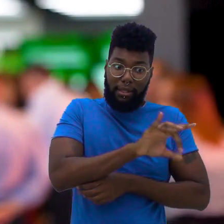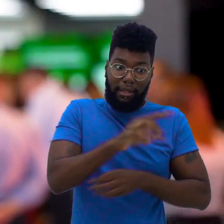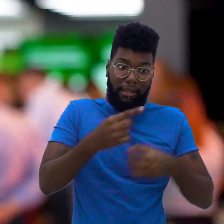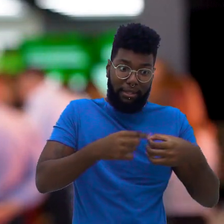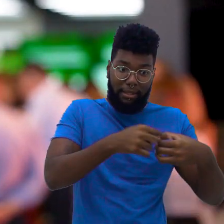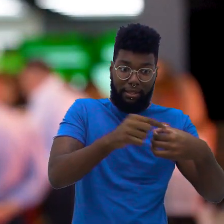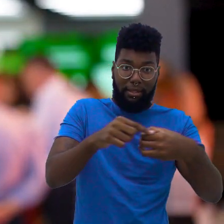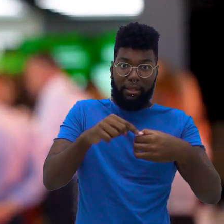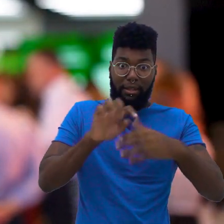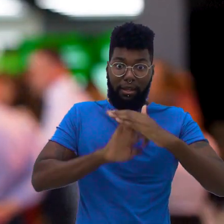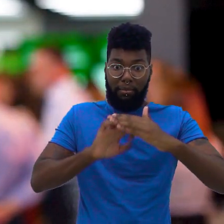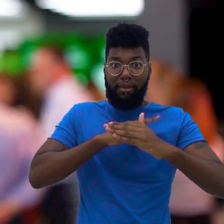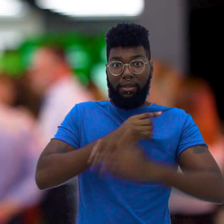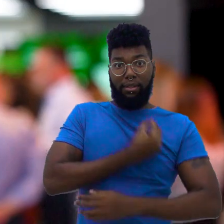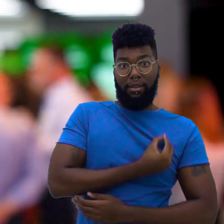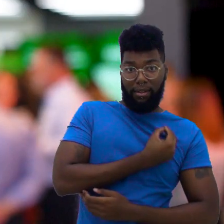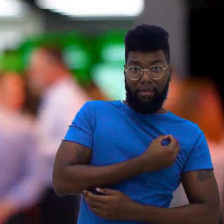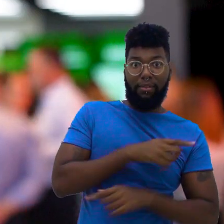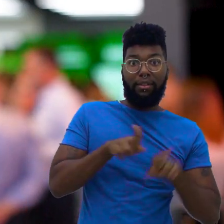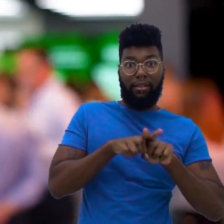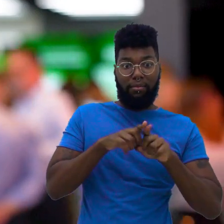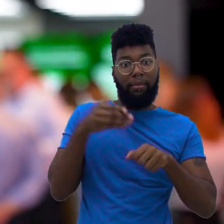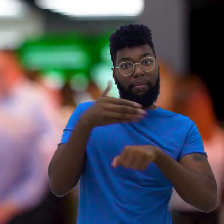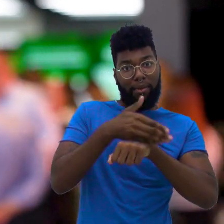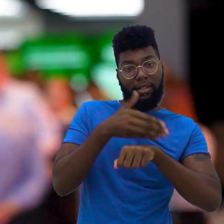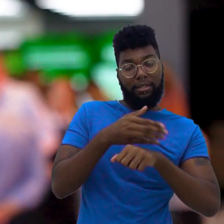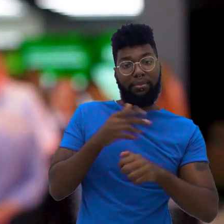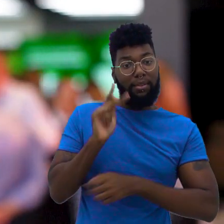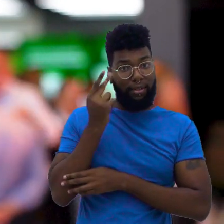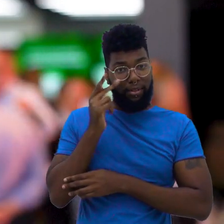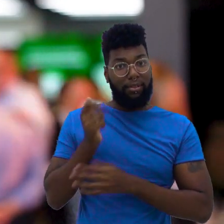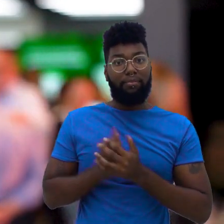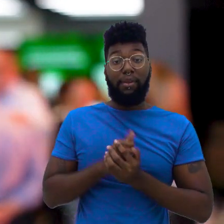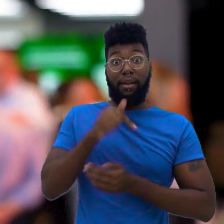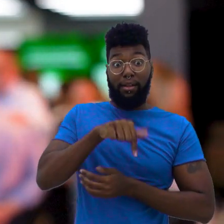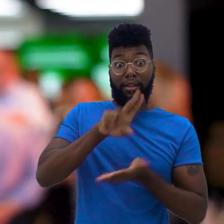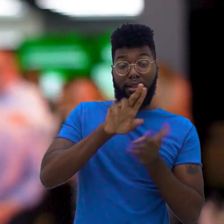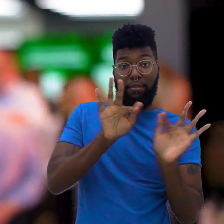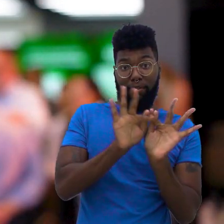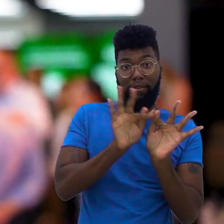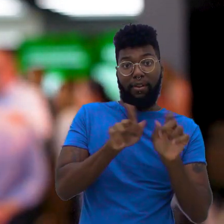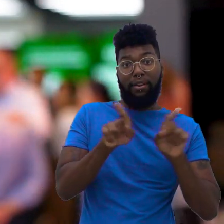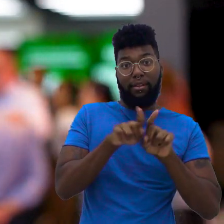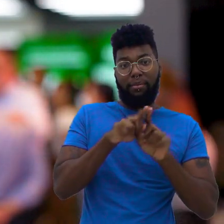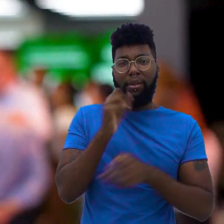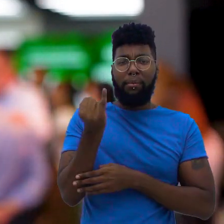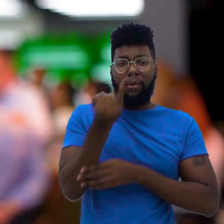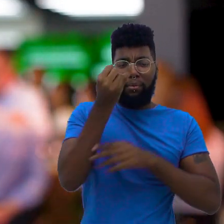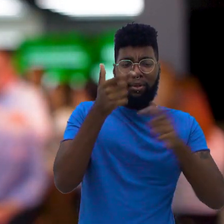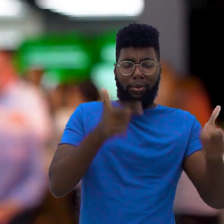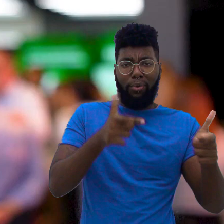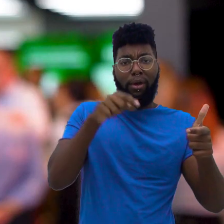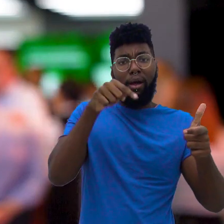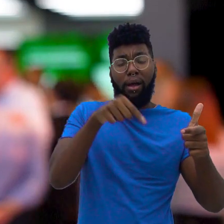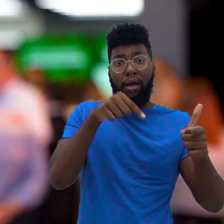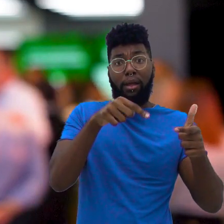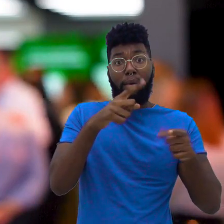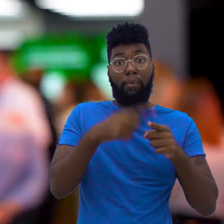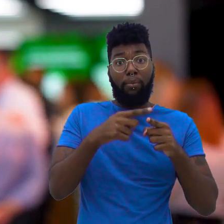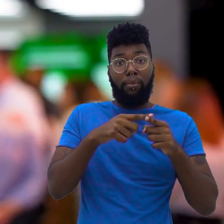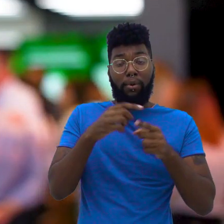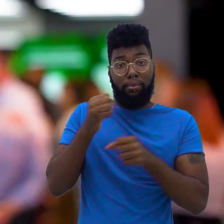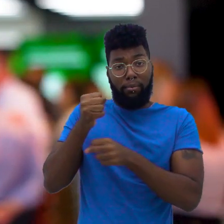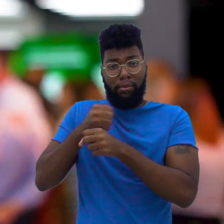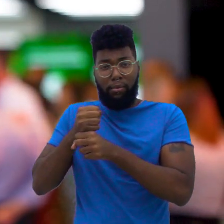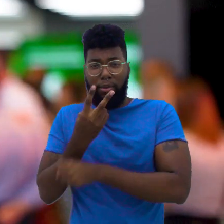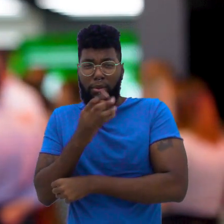faz presente, também essa história integra da cooperativa. E não seria diferente aqui na Fevale, no Espaço Fevale,